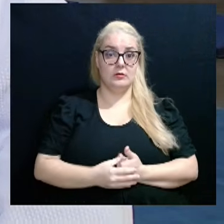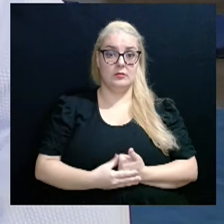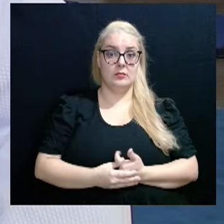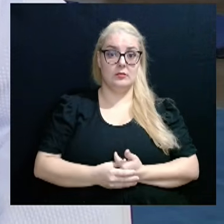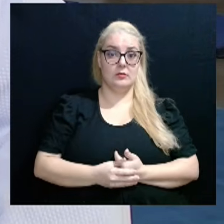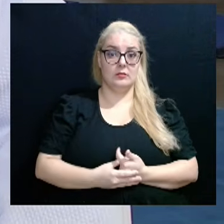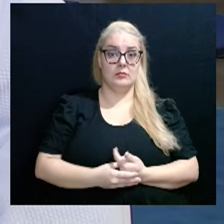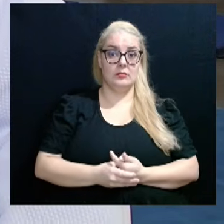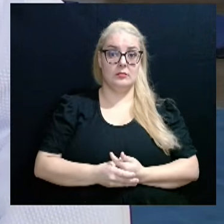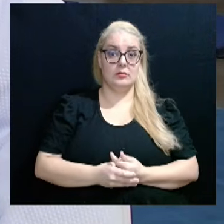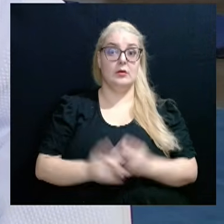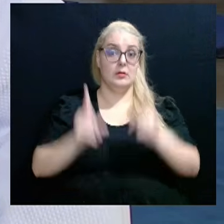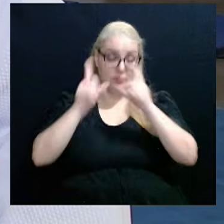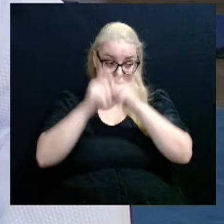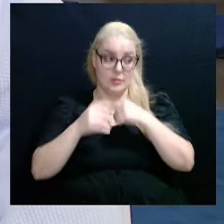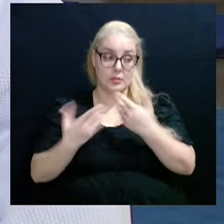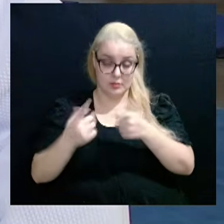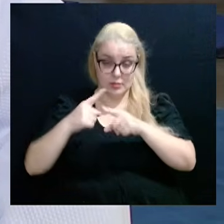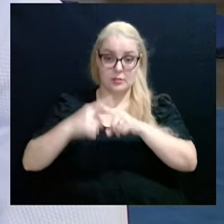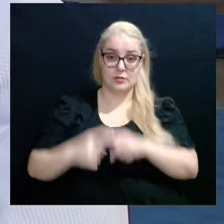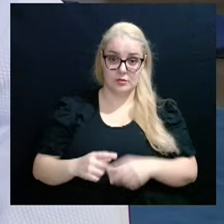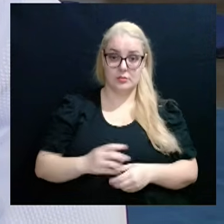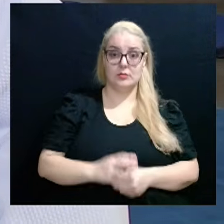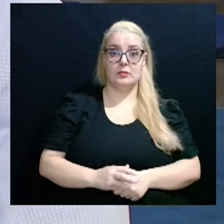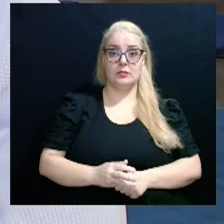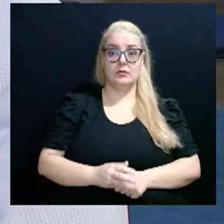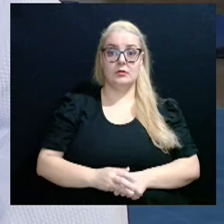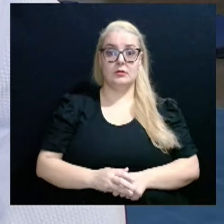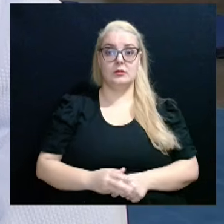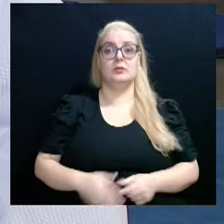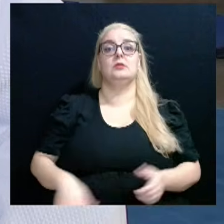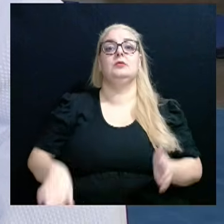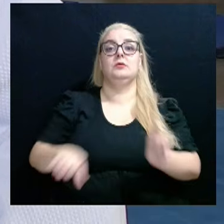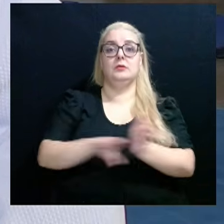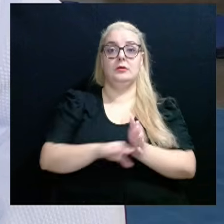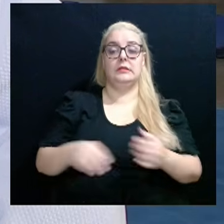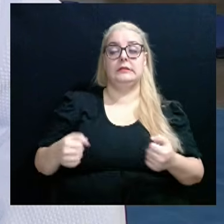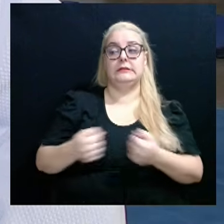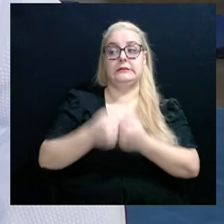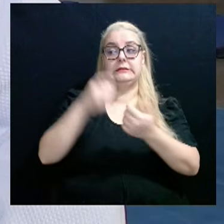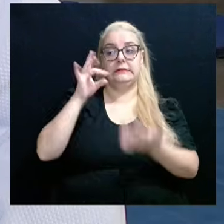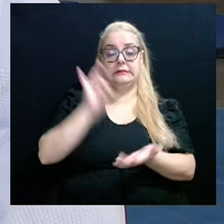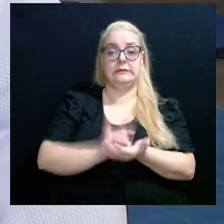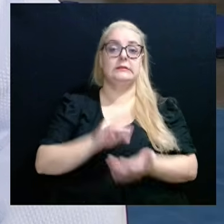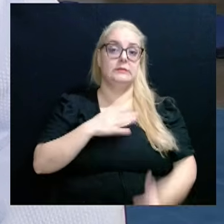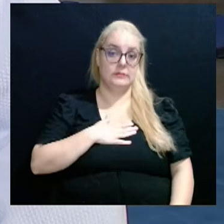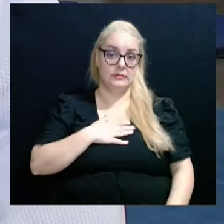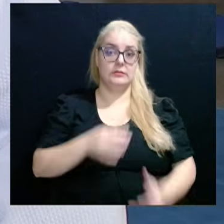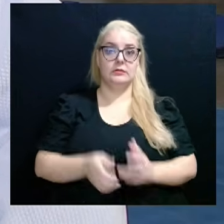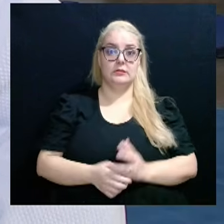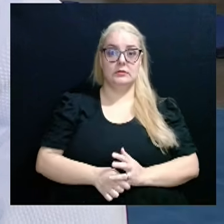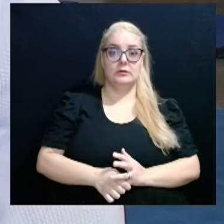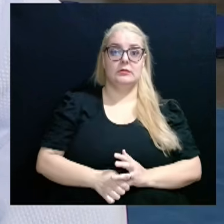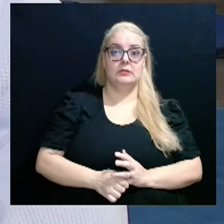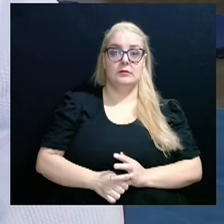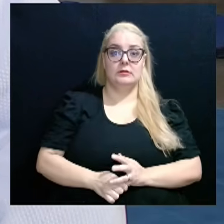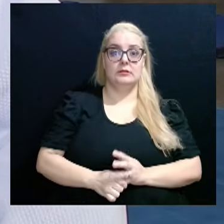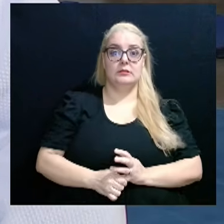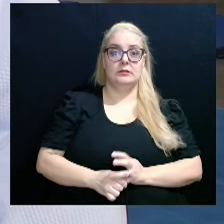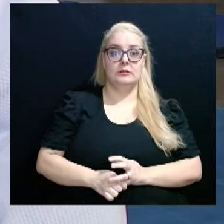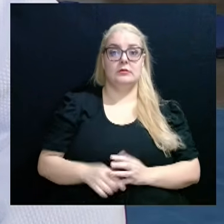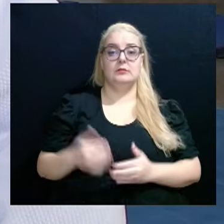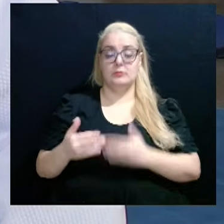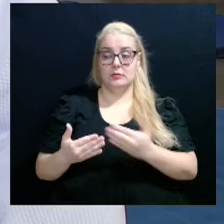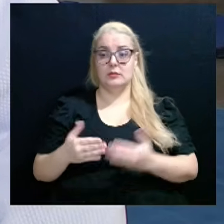difícil a disputa. E ao chegar foi um choque de realidade para mim. Com o tempo, eu me tornei jovem aprendiz aqui na